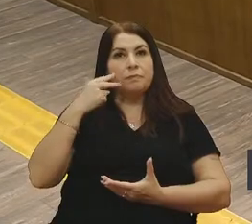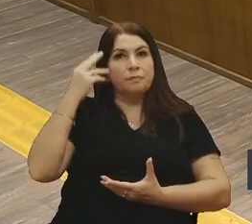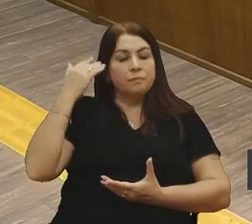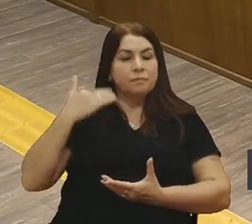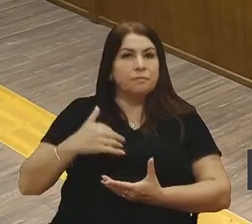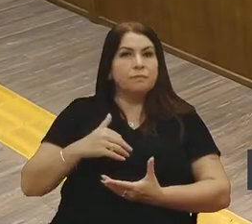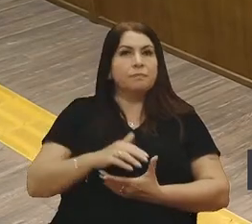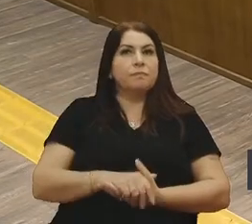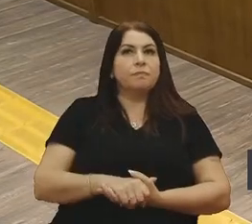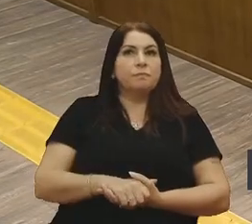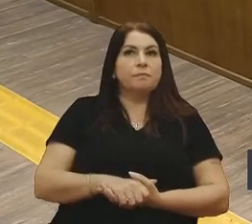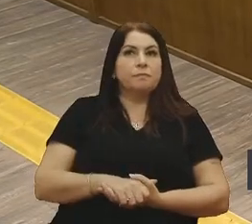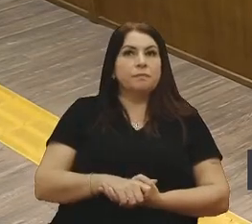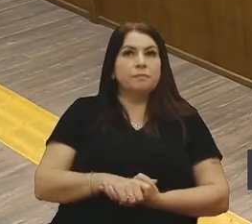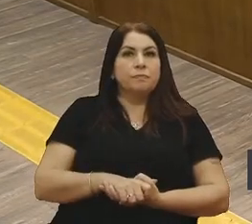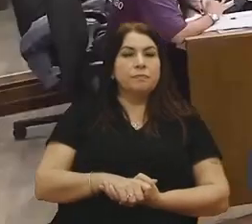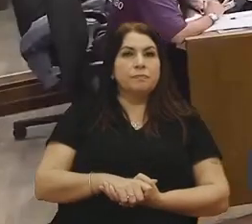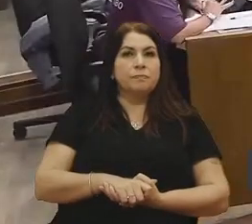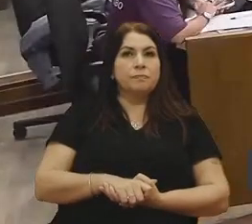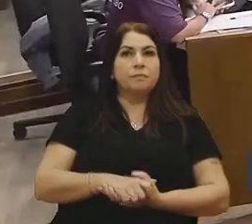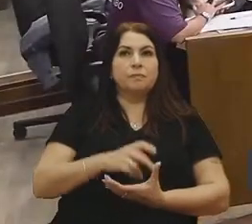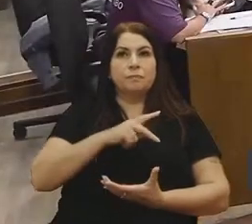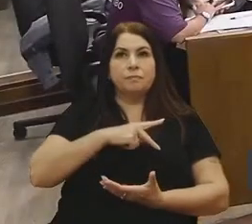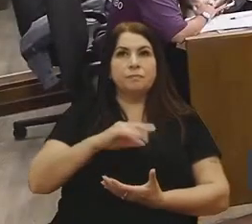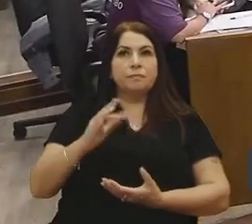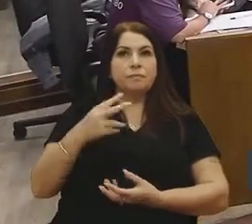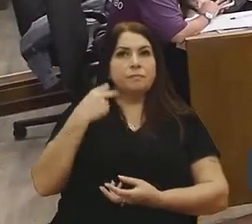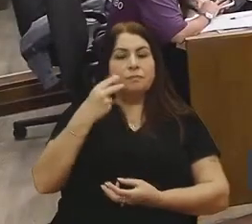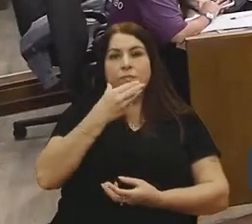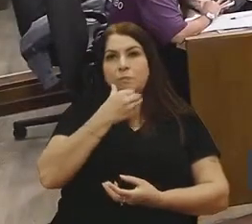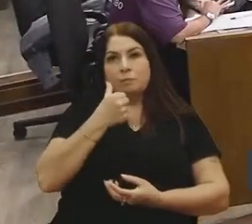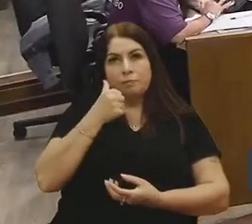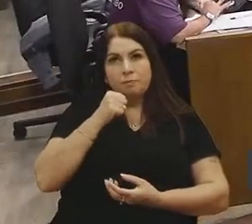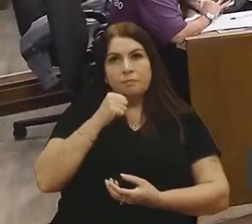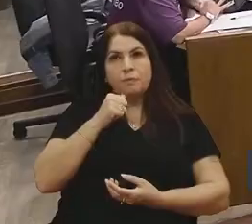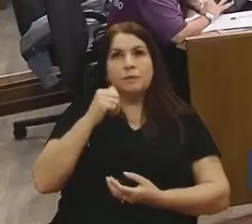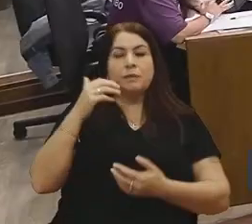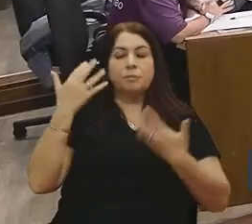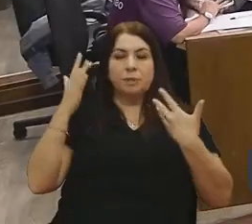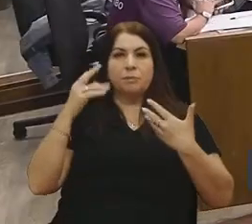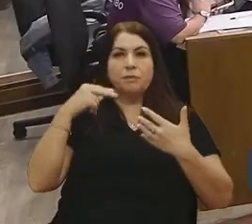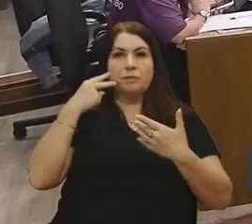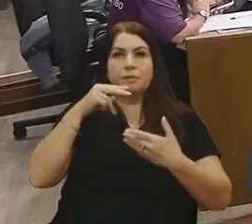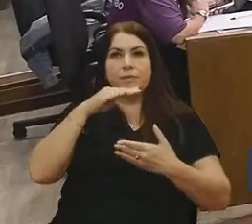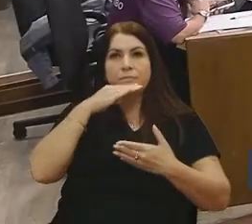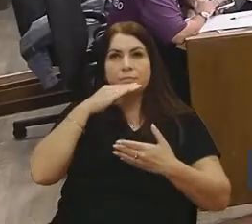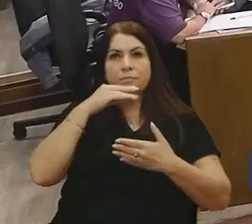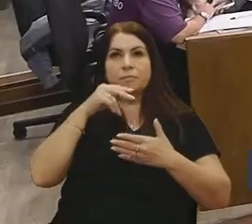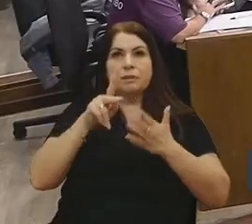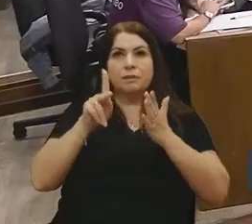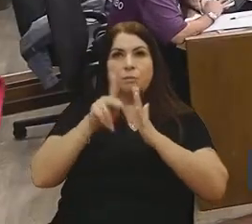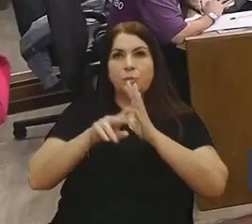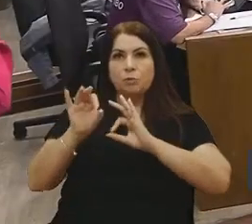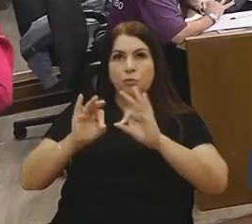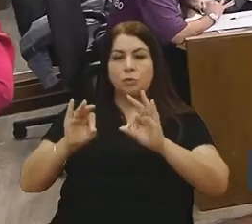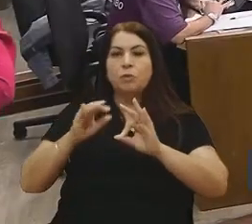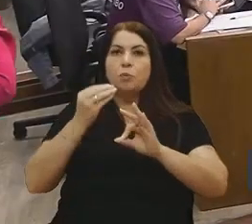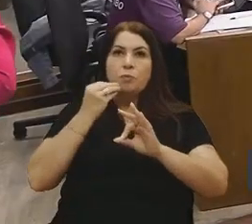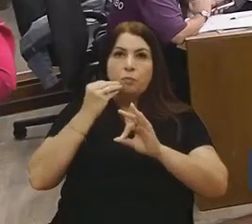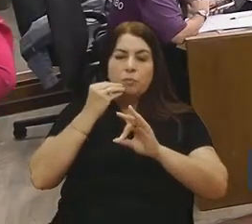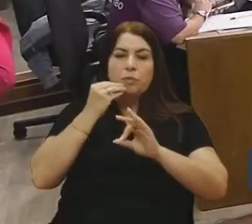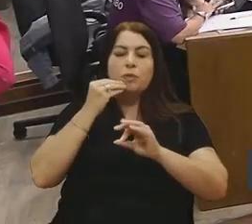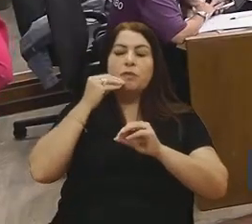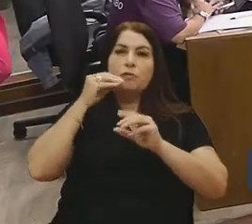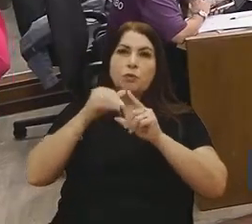Melo. Senhor presidente, senhores vereadores, parabenizar o vereador Bortola pelo projeto e, obviamente, que a gente